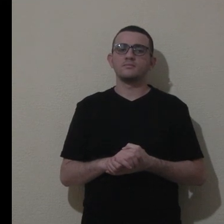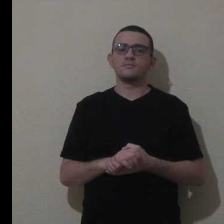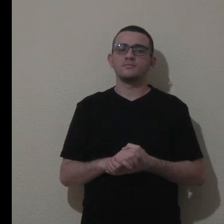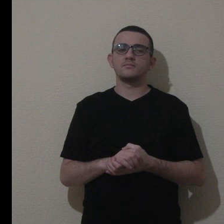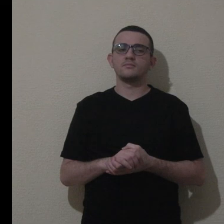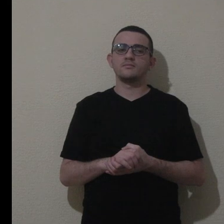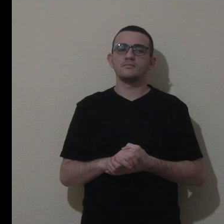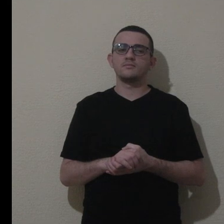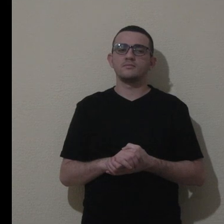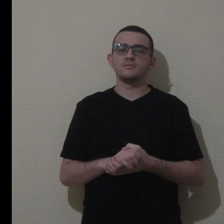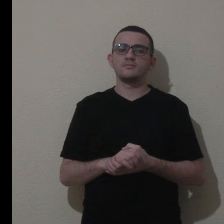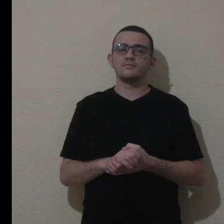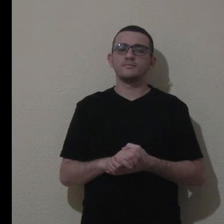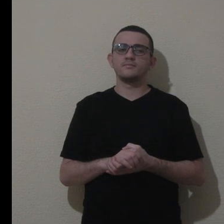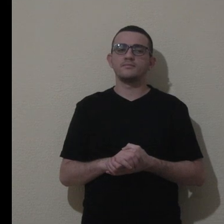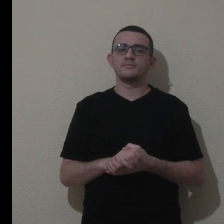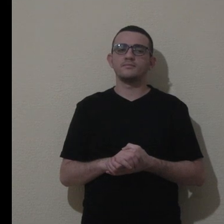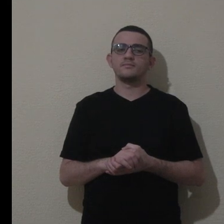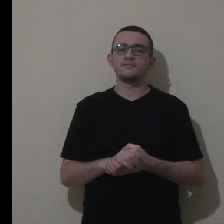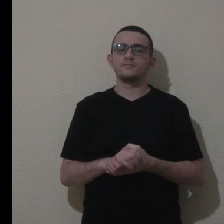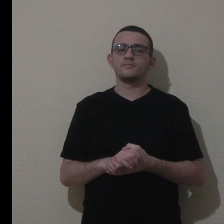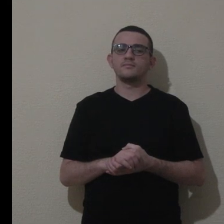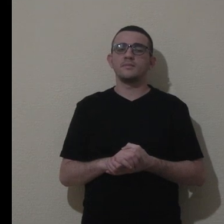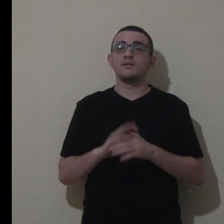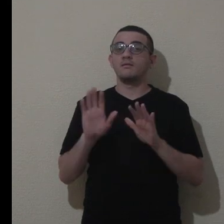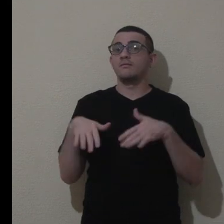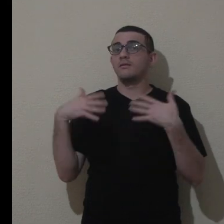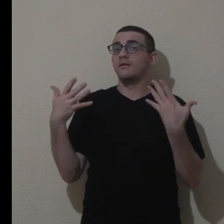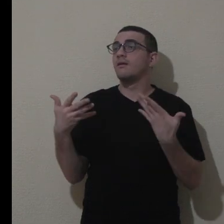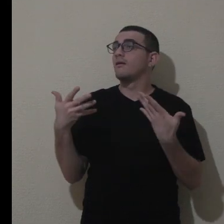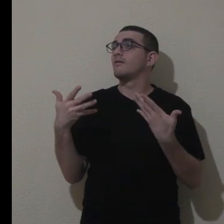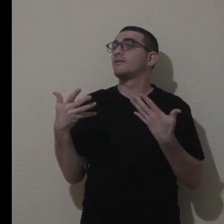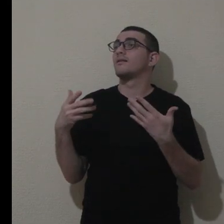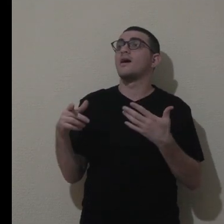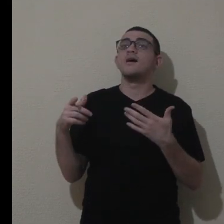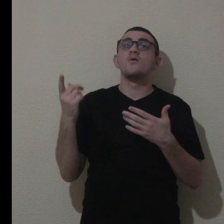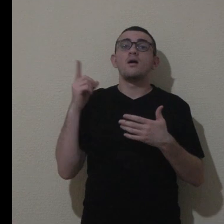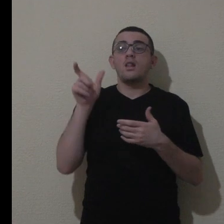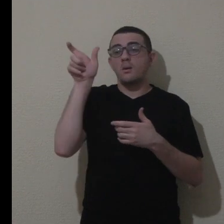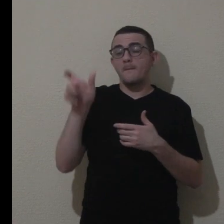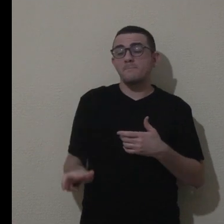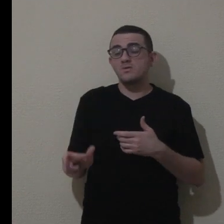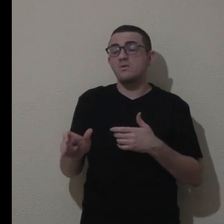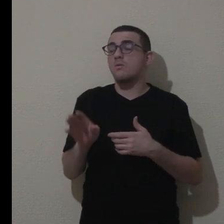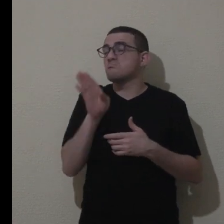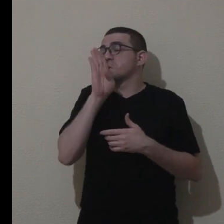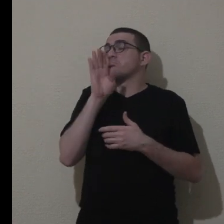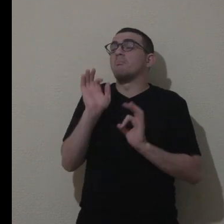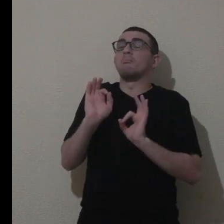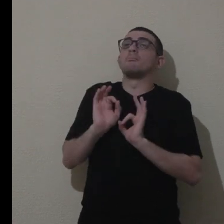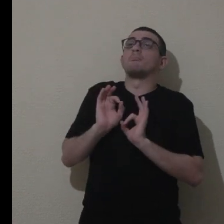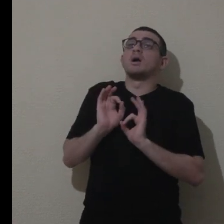and flies in range. In a rage. Né? Então, quer dizer, ele era um cara pacato, mas depois